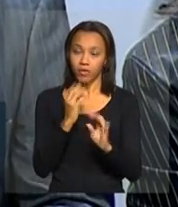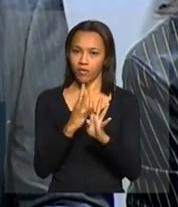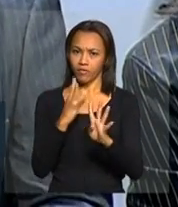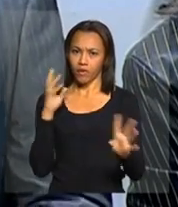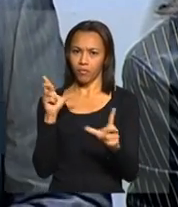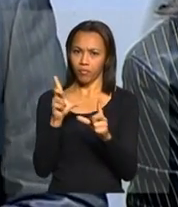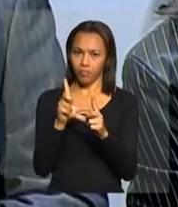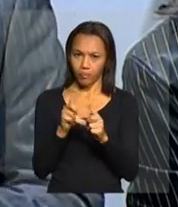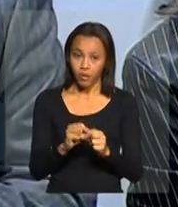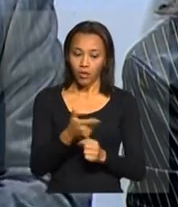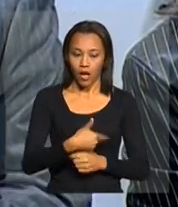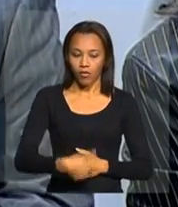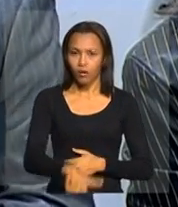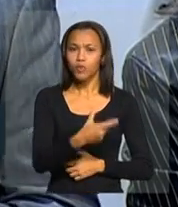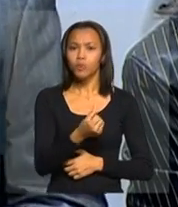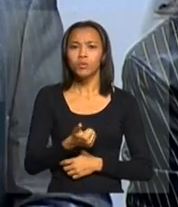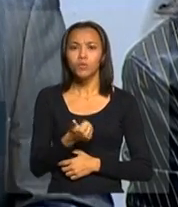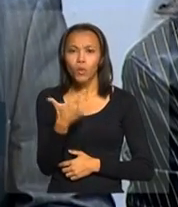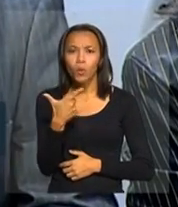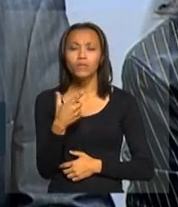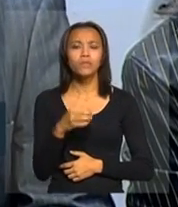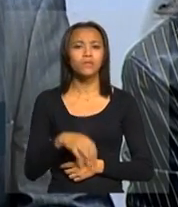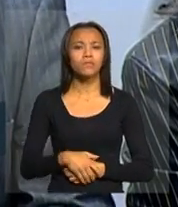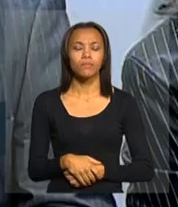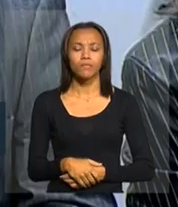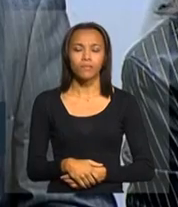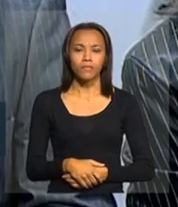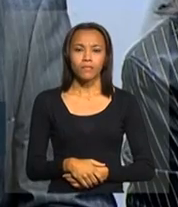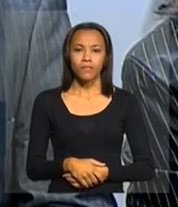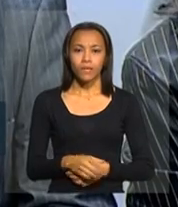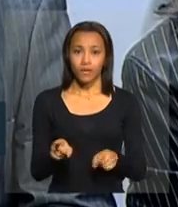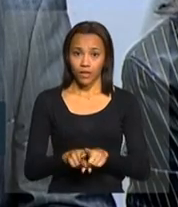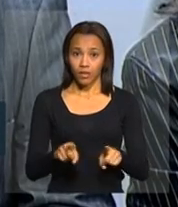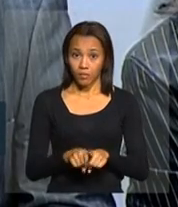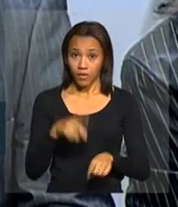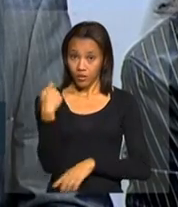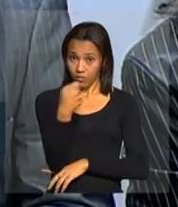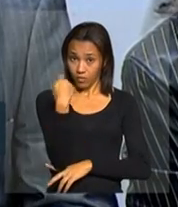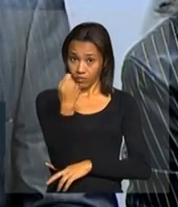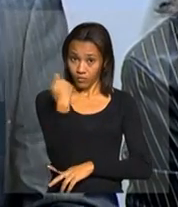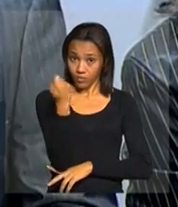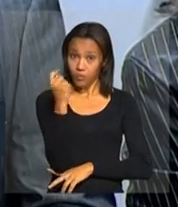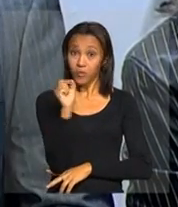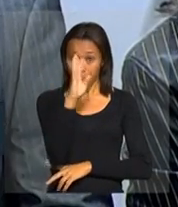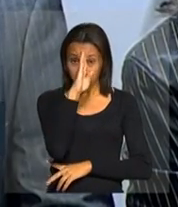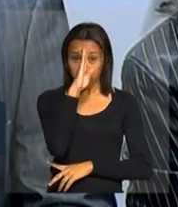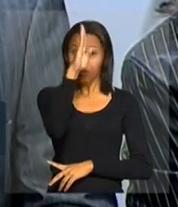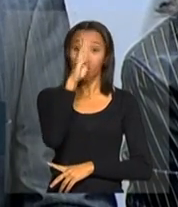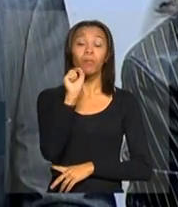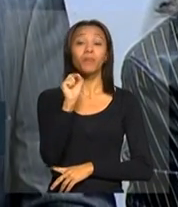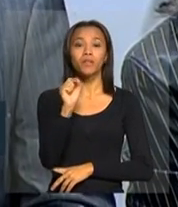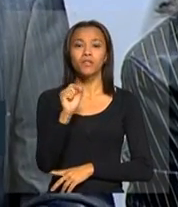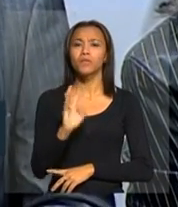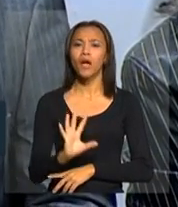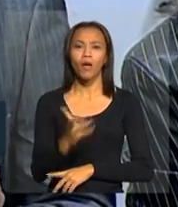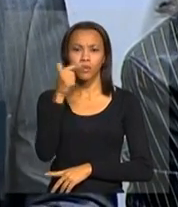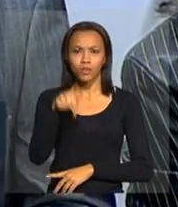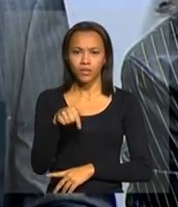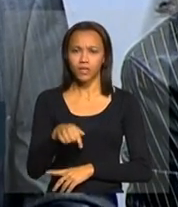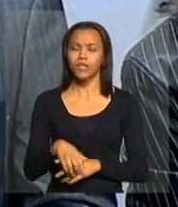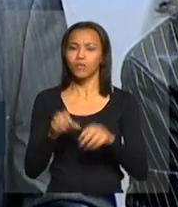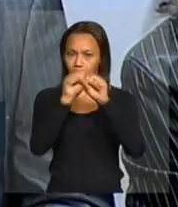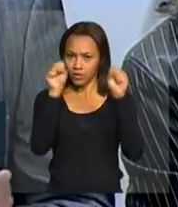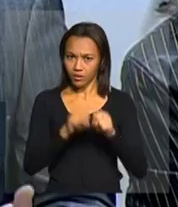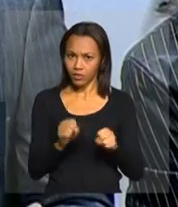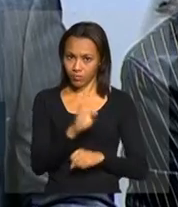ano, em 2012, fez parte de um dos 6 estados. E o estado do Rio Grande do Sul, eu diria que o grande destaque do estado do Rio Grande do Sul no Sistema Nacional